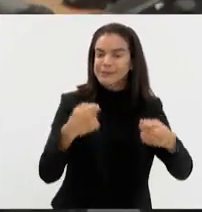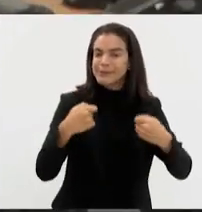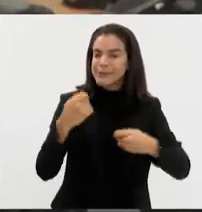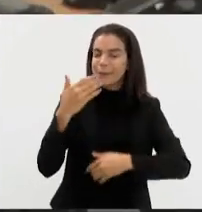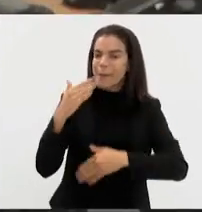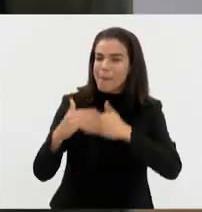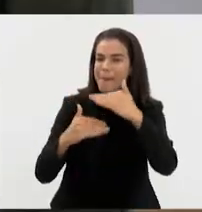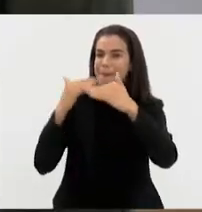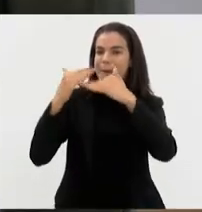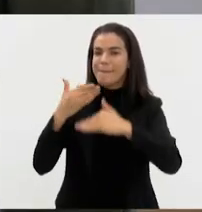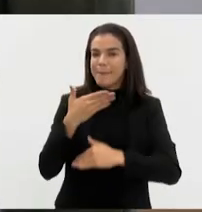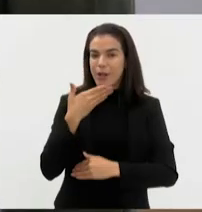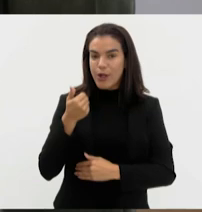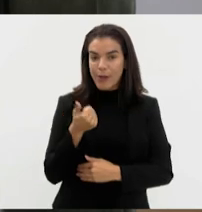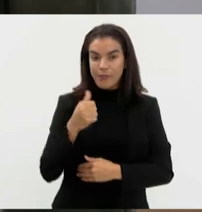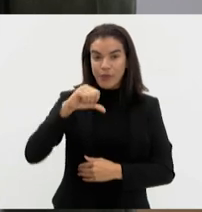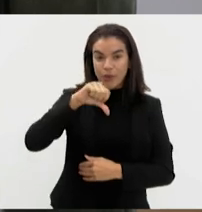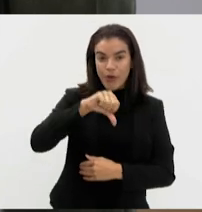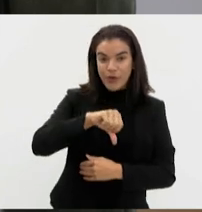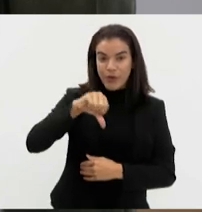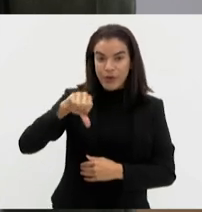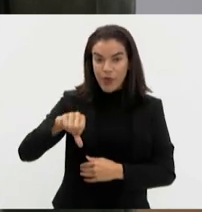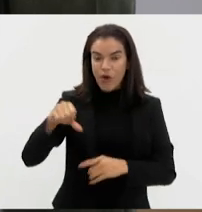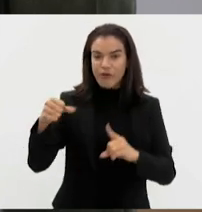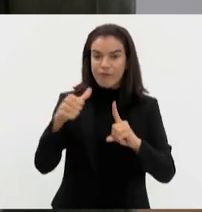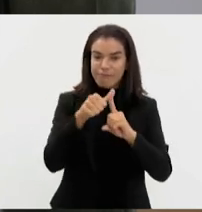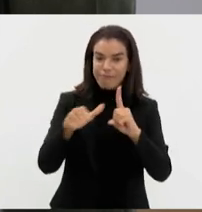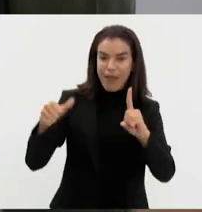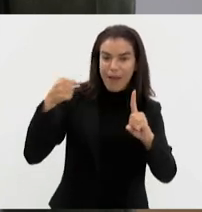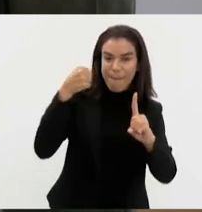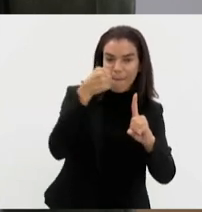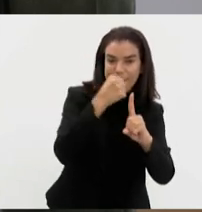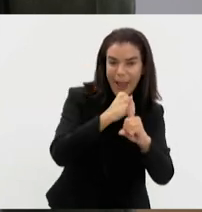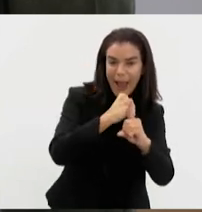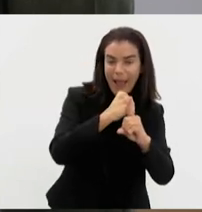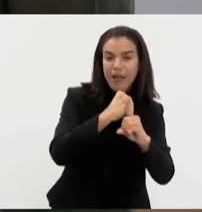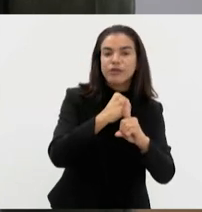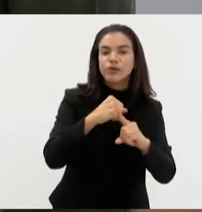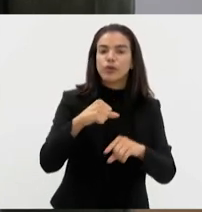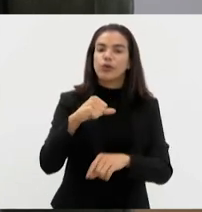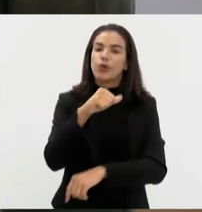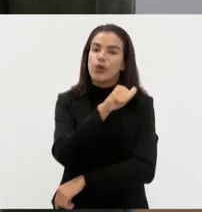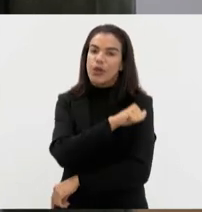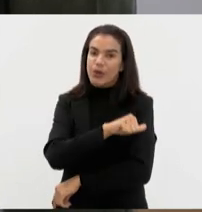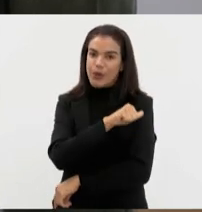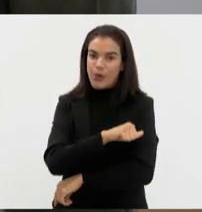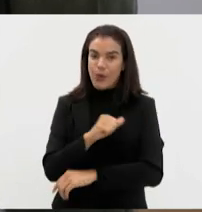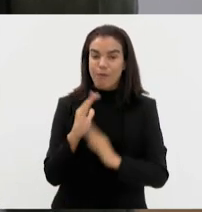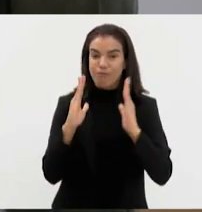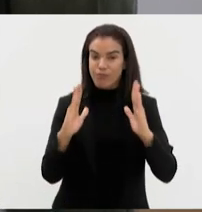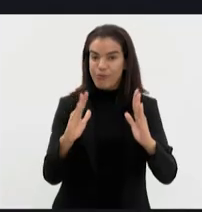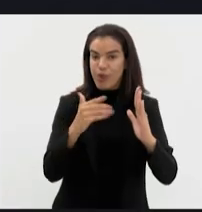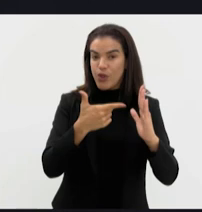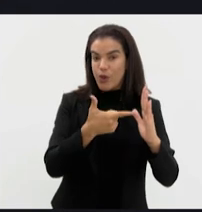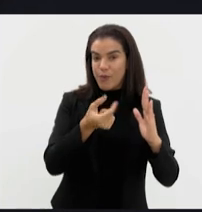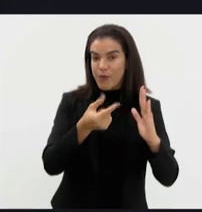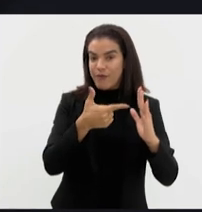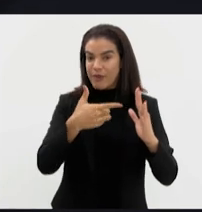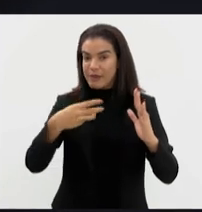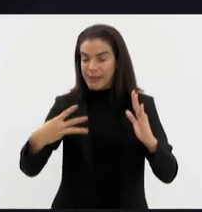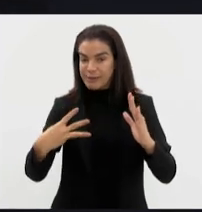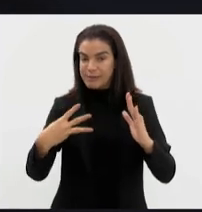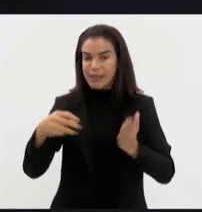no nosso estado. 99 feminicídios foram registrados no Rio apenas em 2023. A